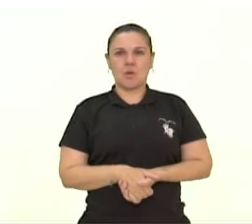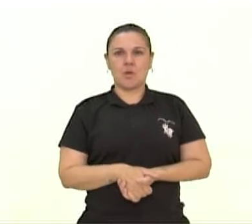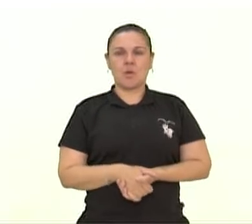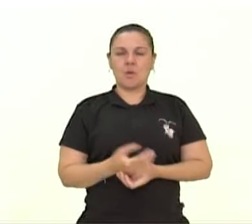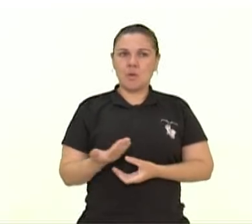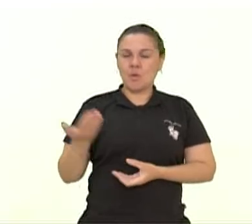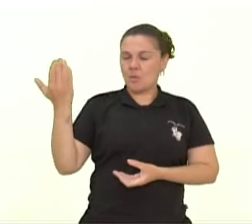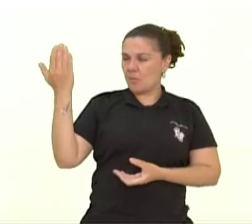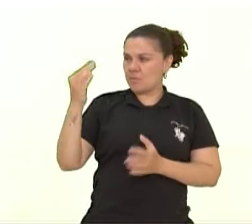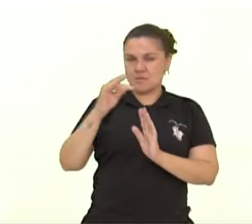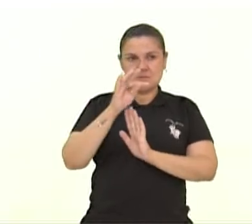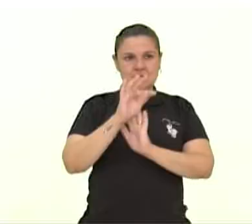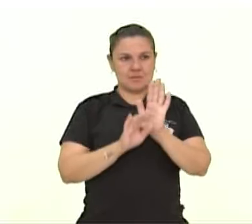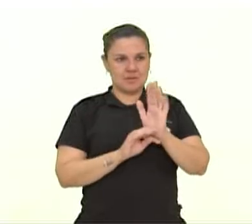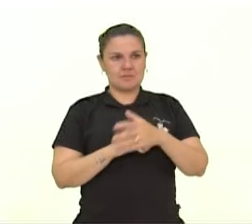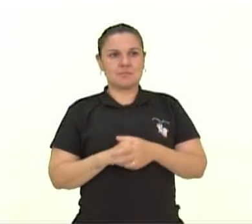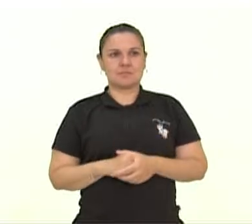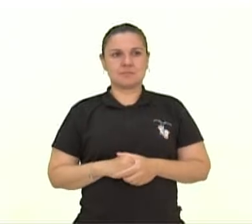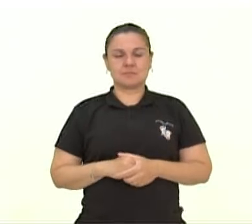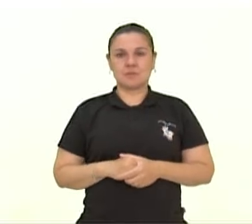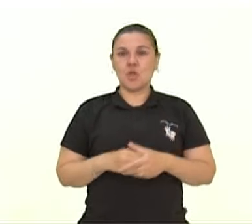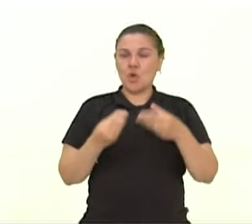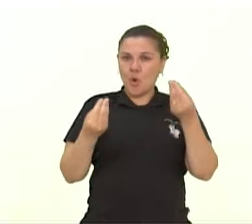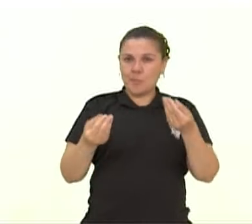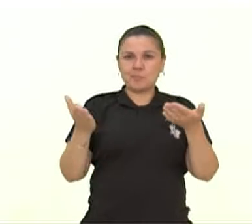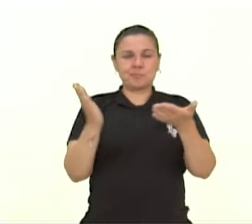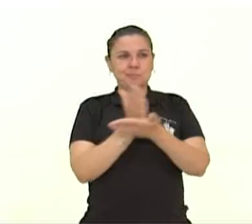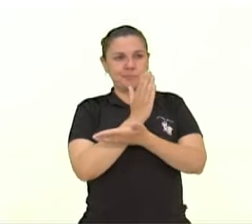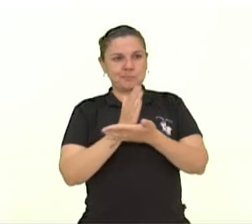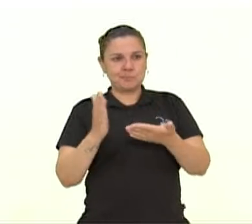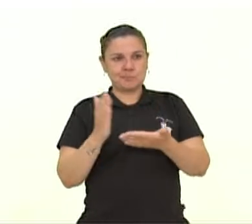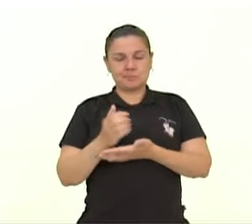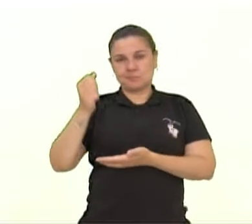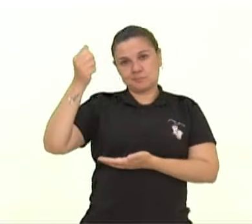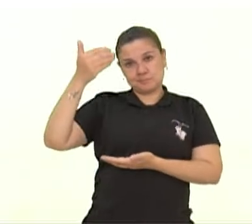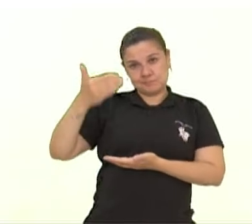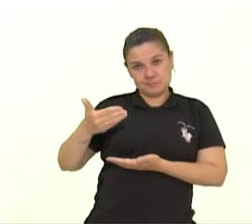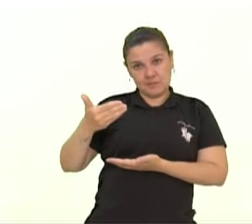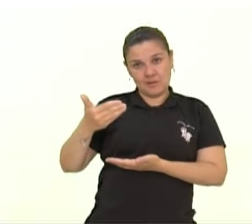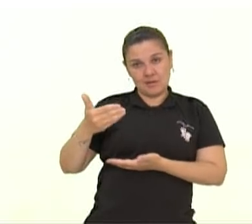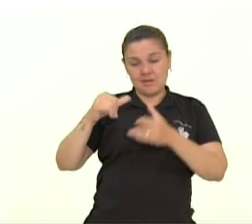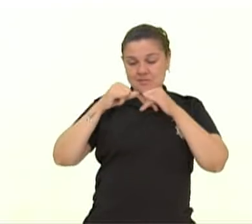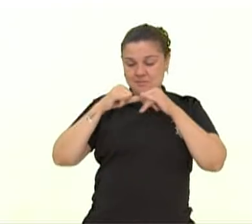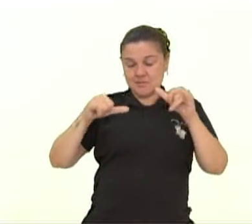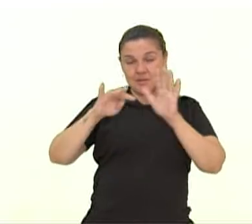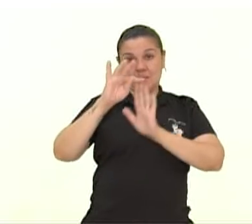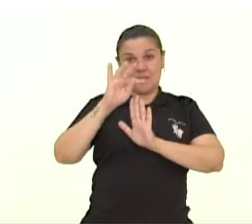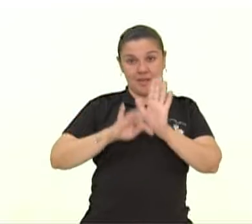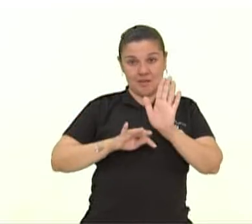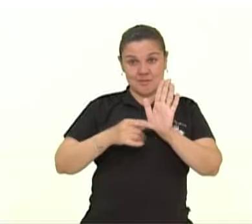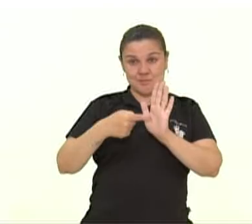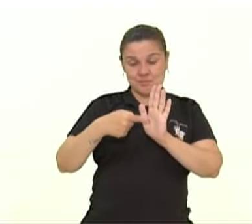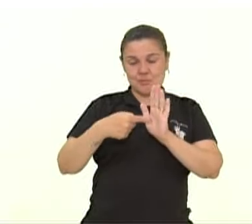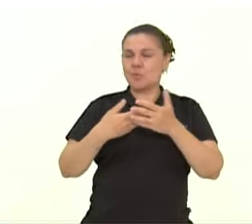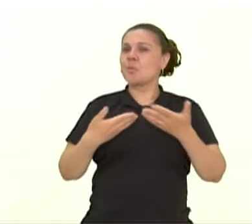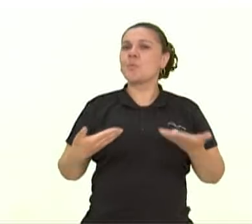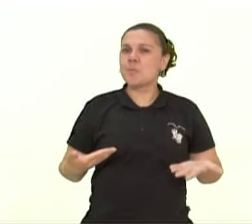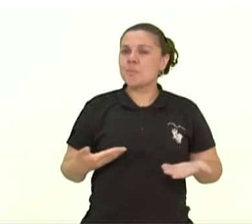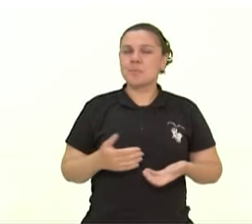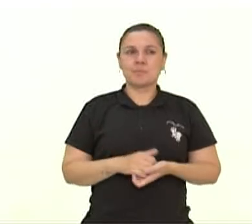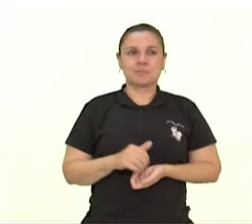texto que nós temos aqui? Como que nós podemos classificar essas informações que nós lemos nesse texto enquanto gênero